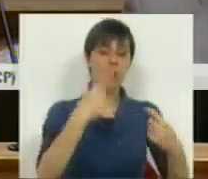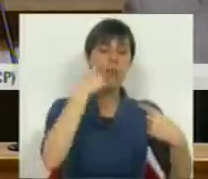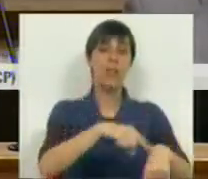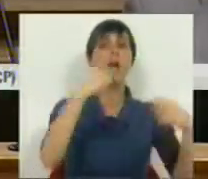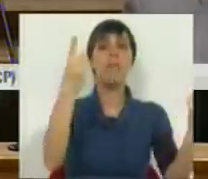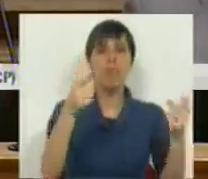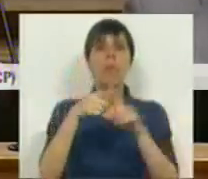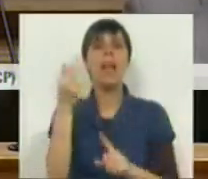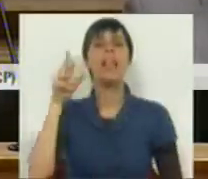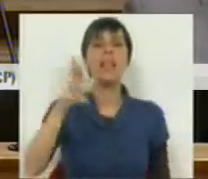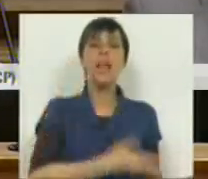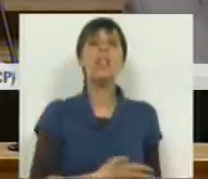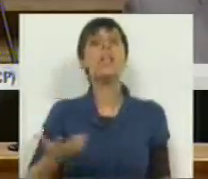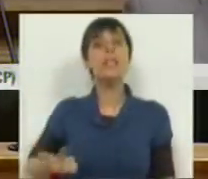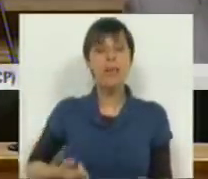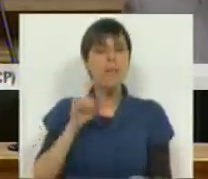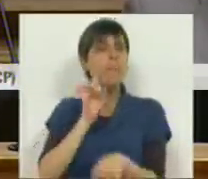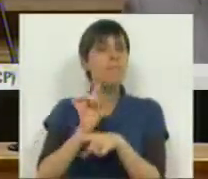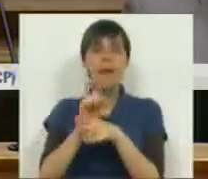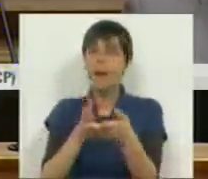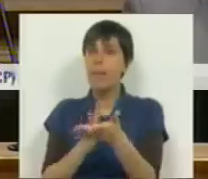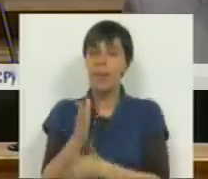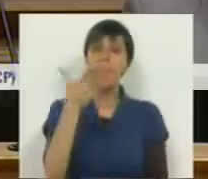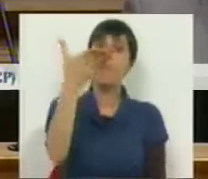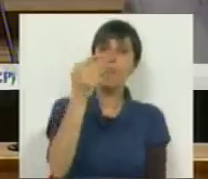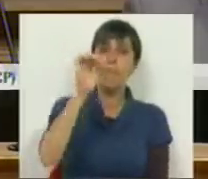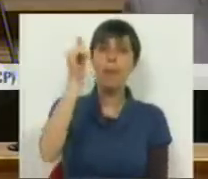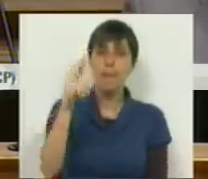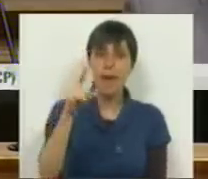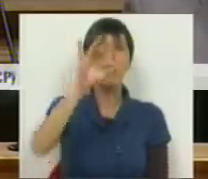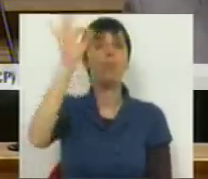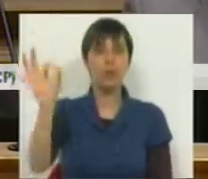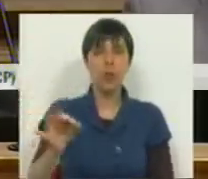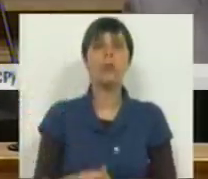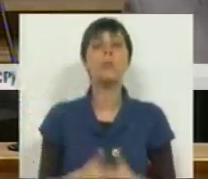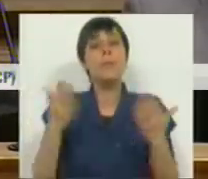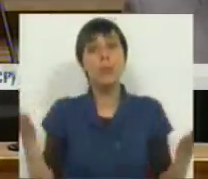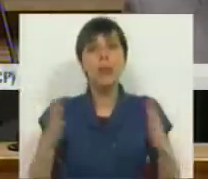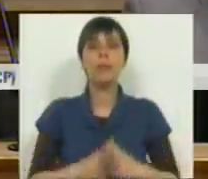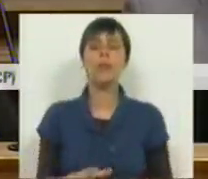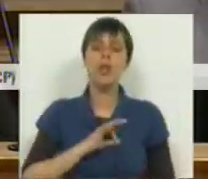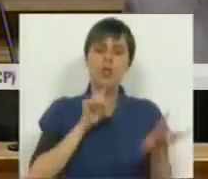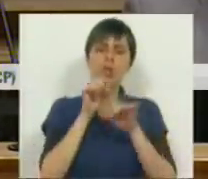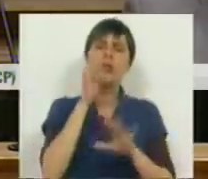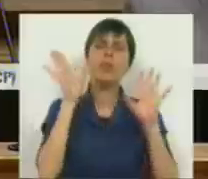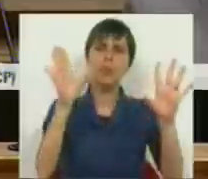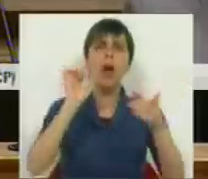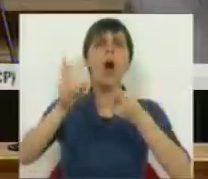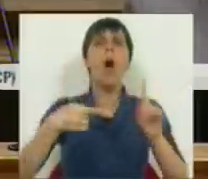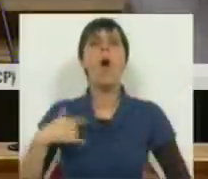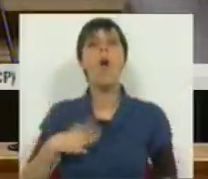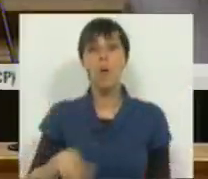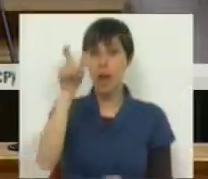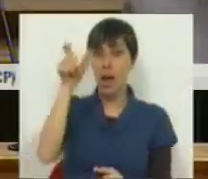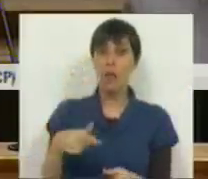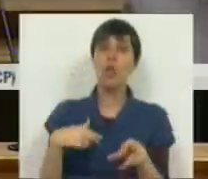pública, taxa de desemprego mantém-se nos 17,5%. E, portanto, Senhor Deputado, aquilo que eu quero de